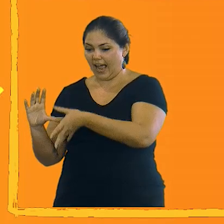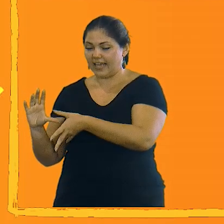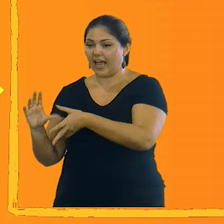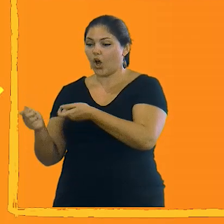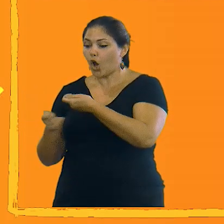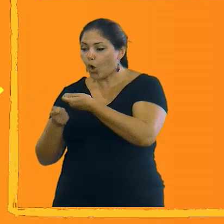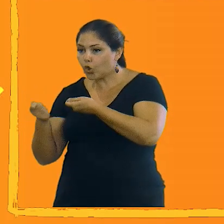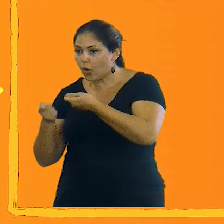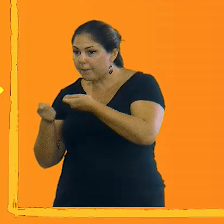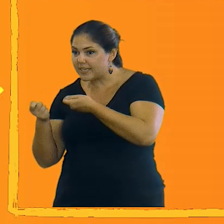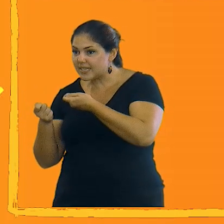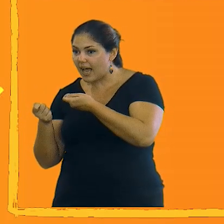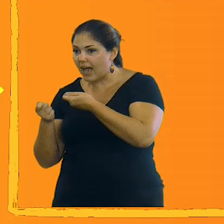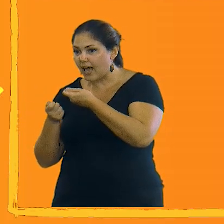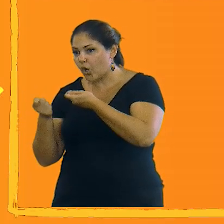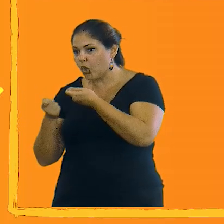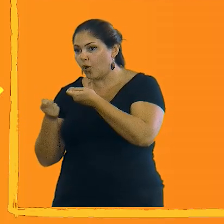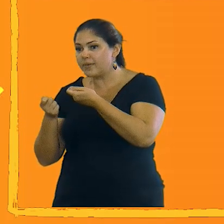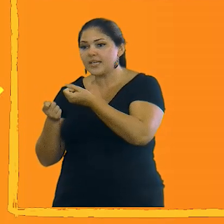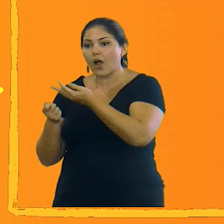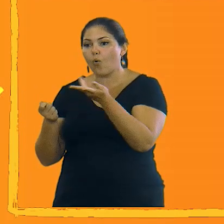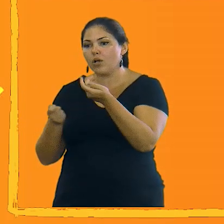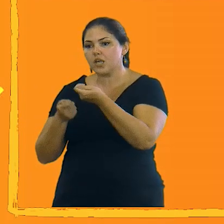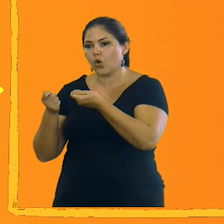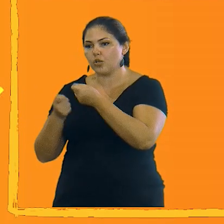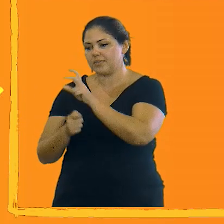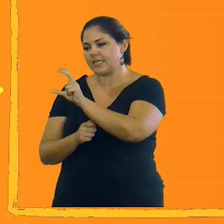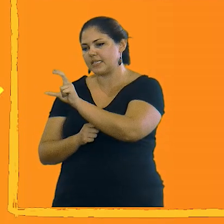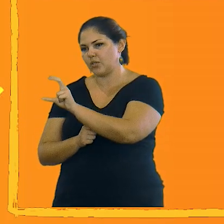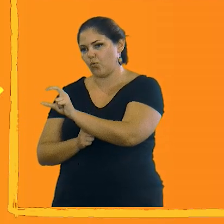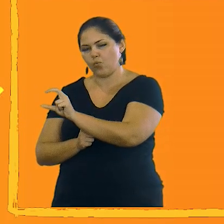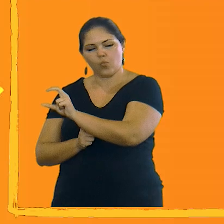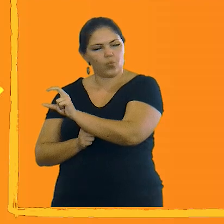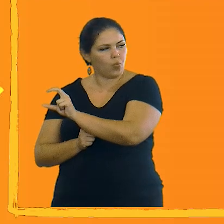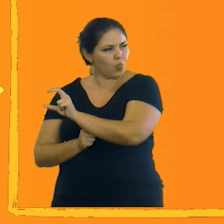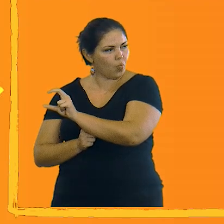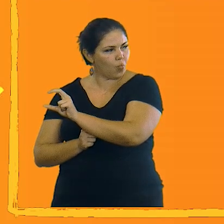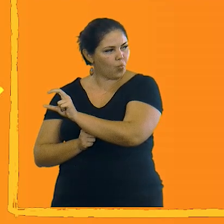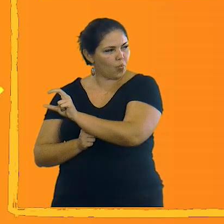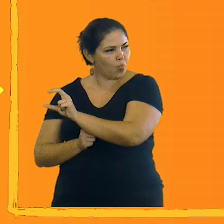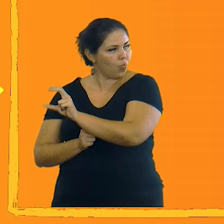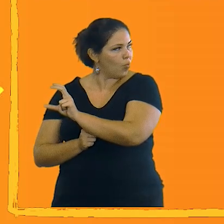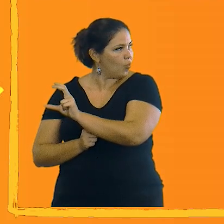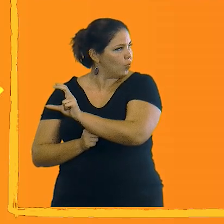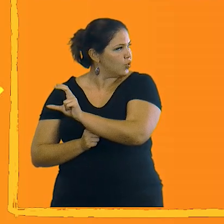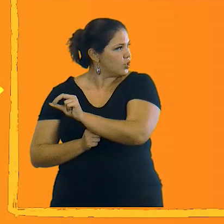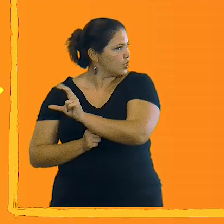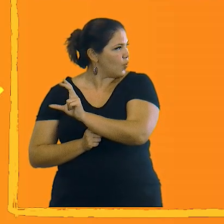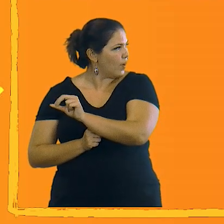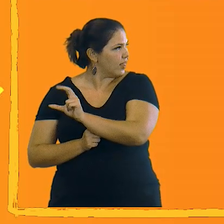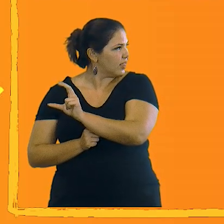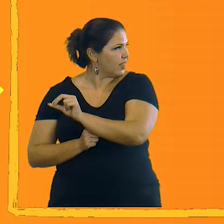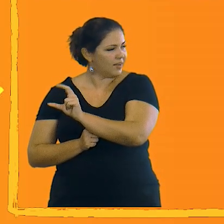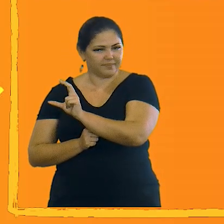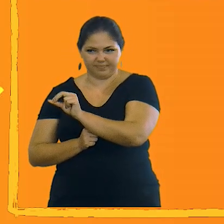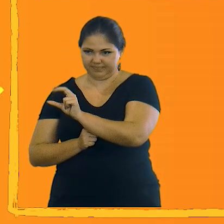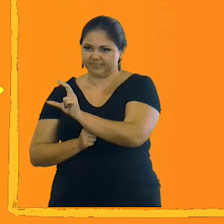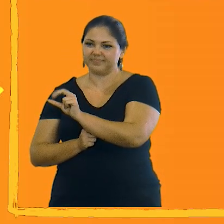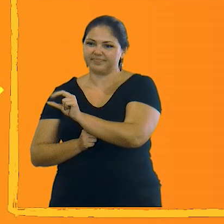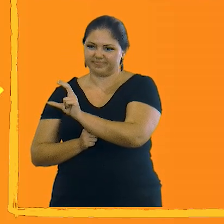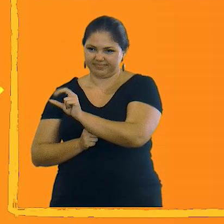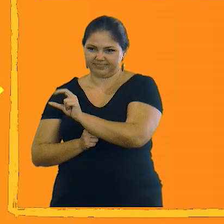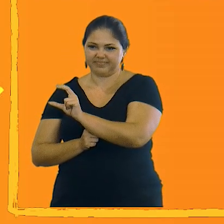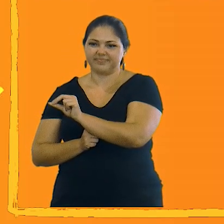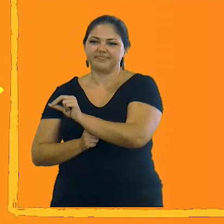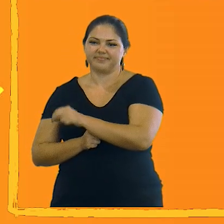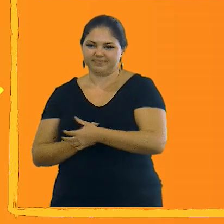tenho que economizar quantos litros de água por dia faz a diferença 50 l de